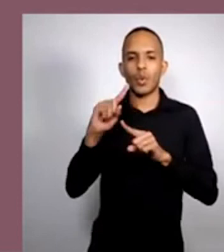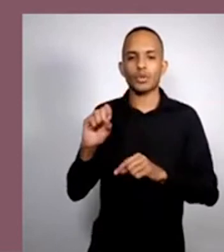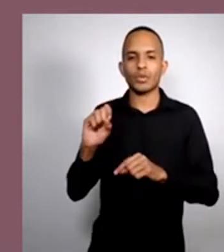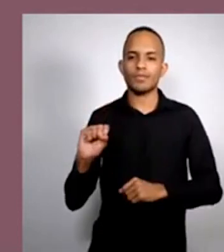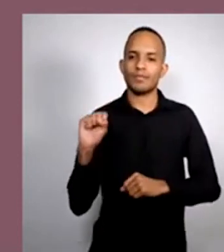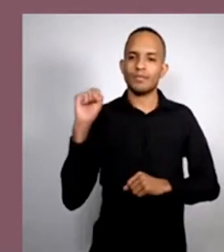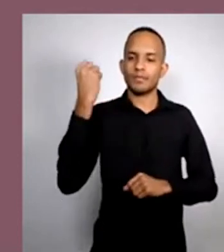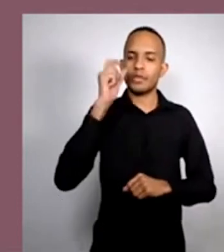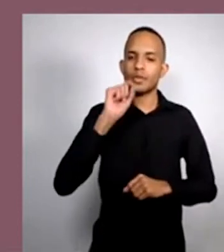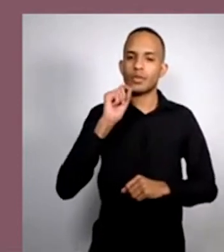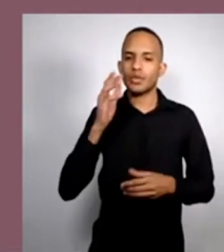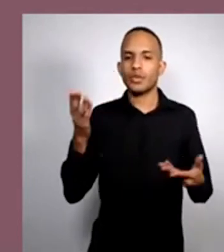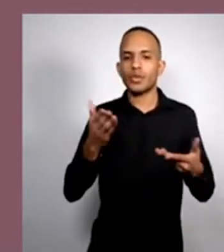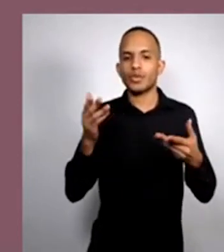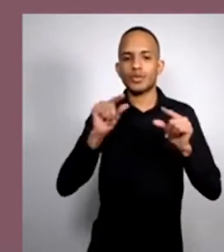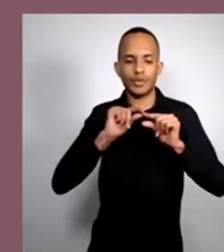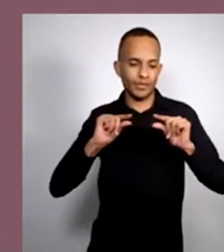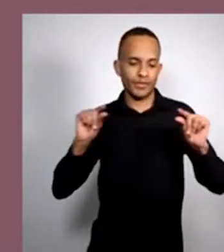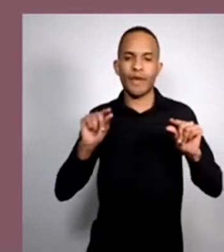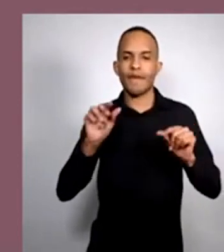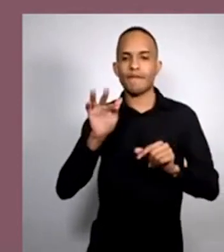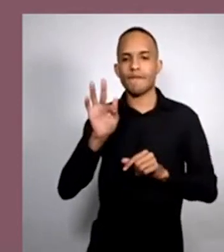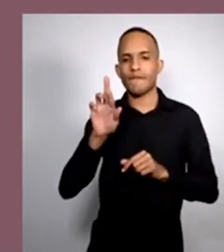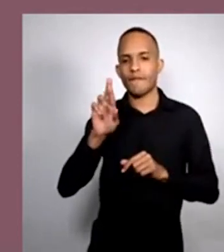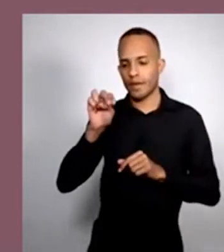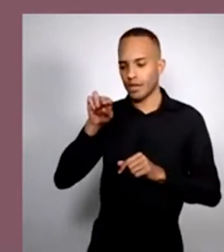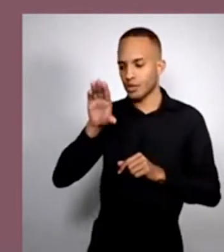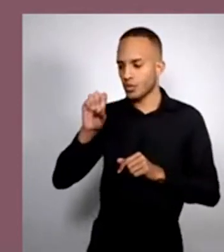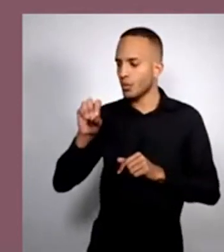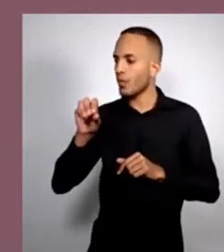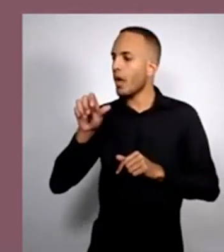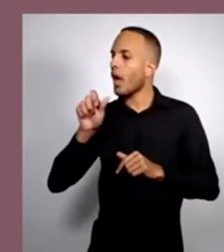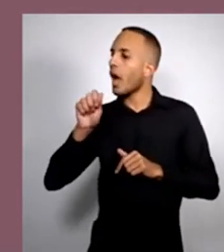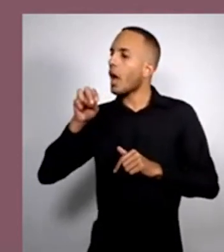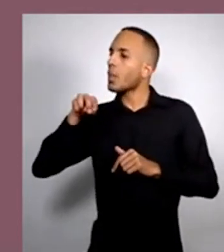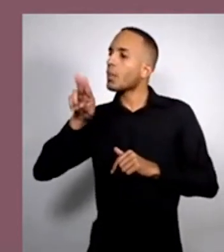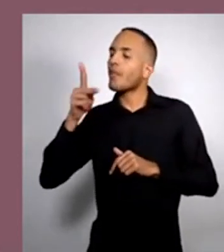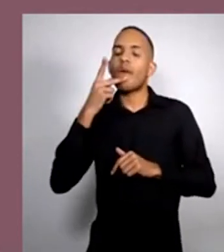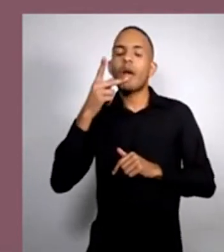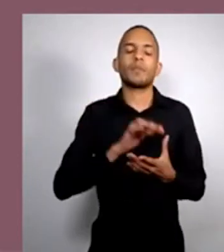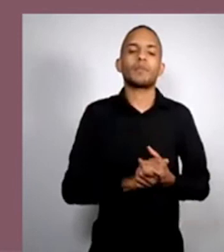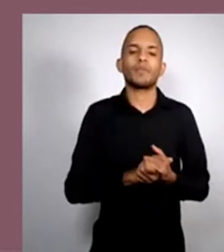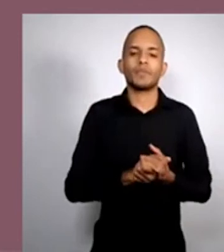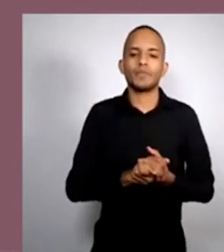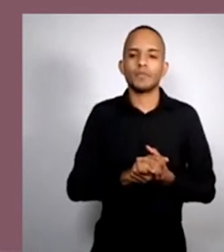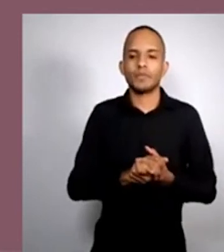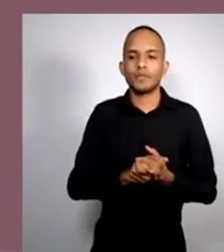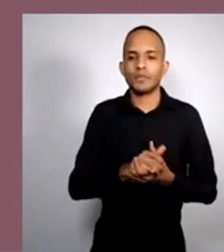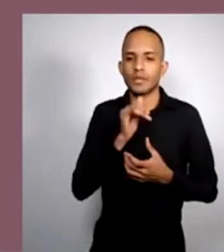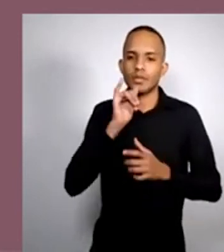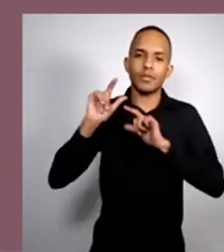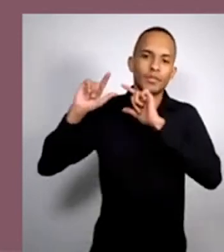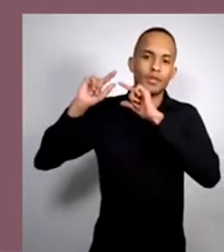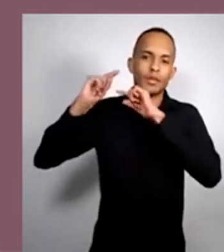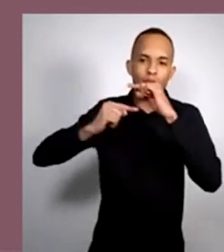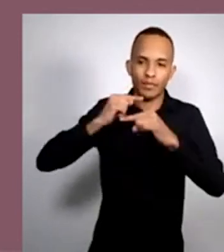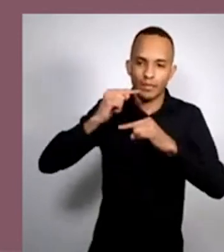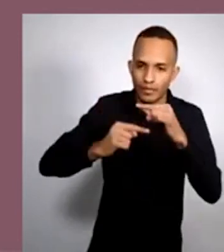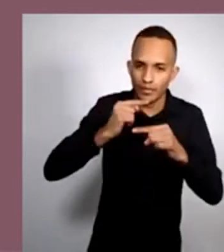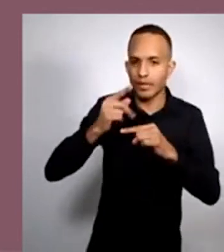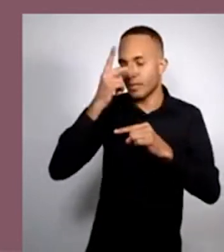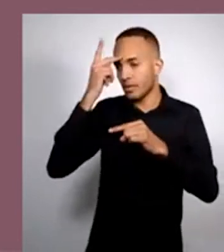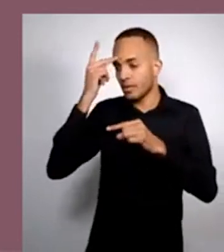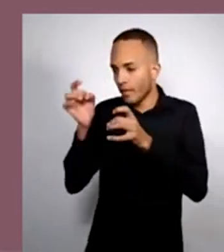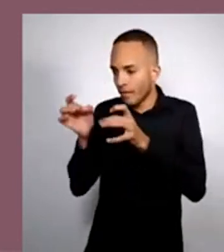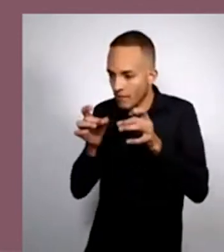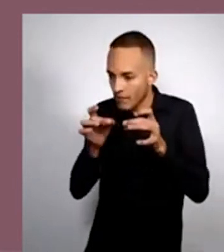compartilhar com vocês uma citação do Frantz Fanon, que diz o seguinte: os descendentes dos mercadores de escravos,